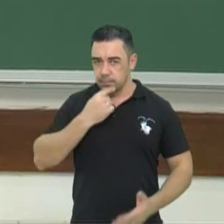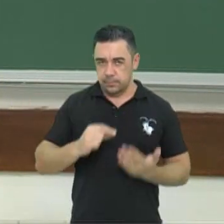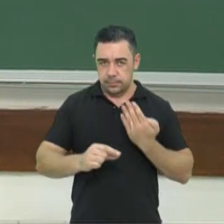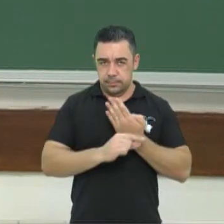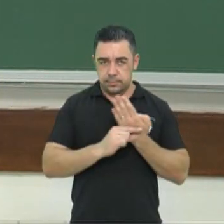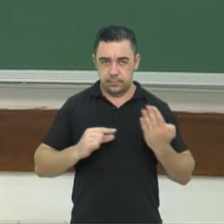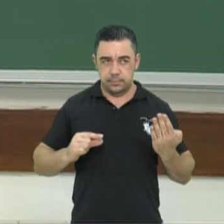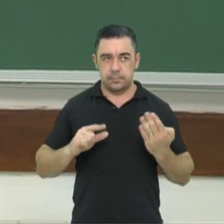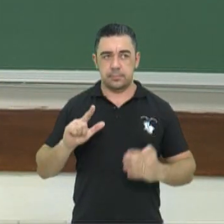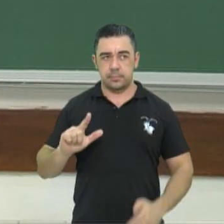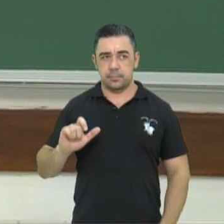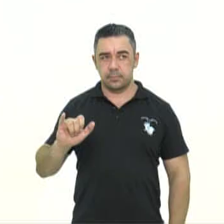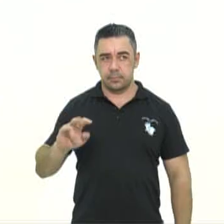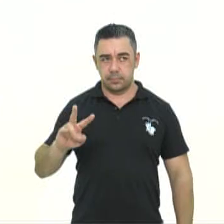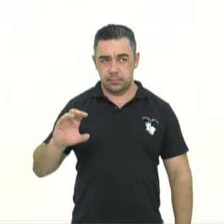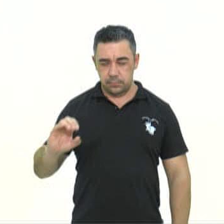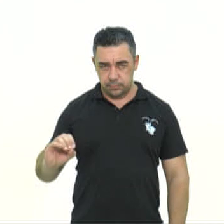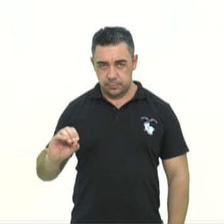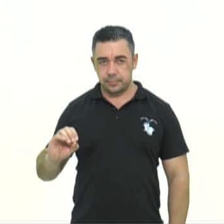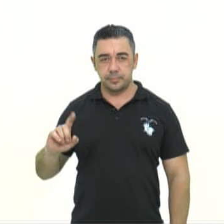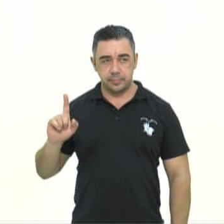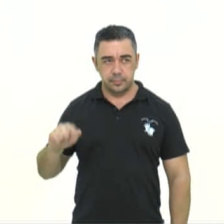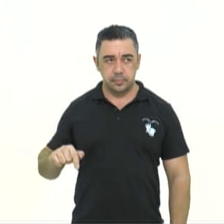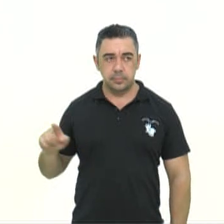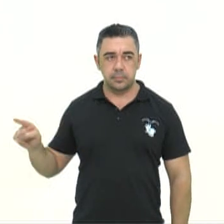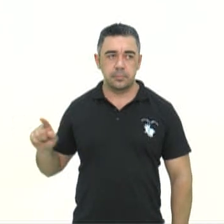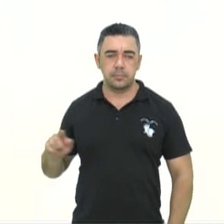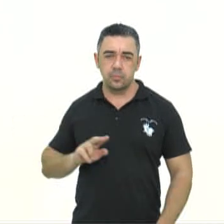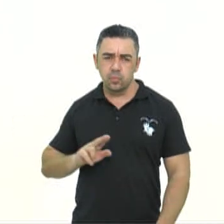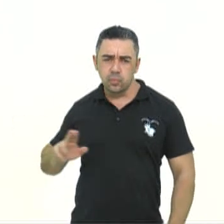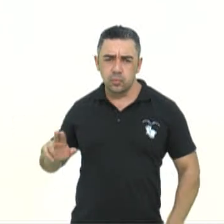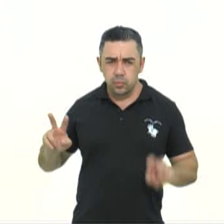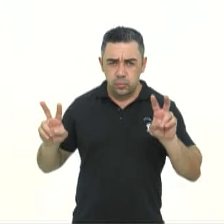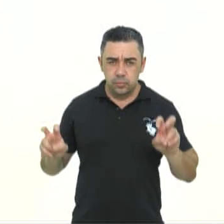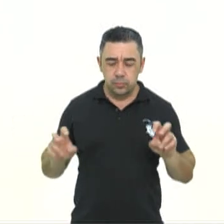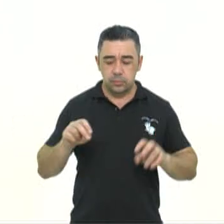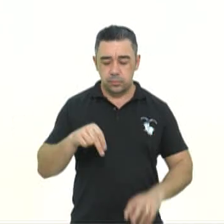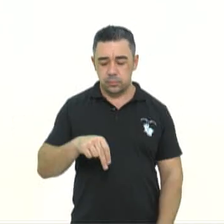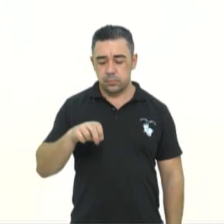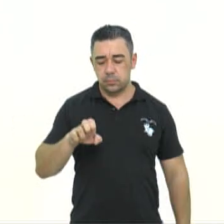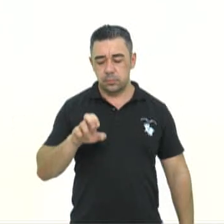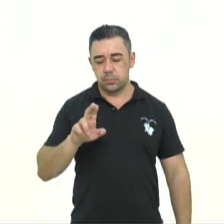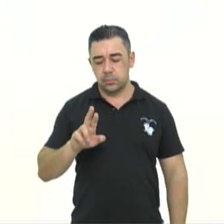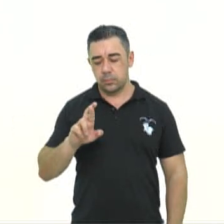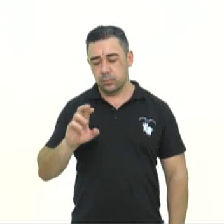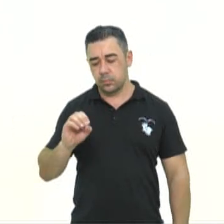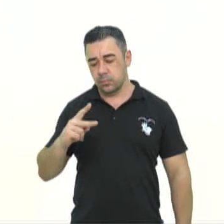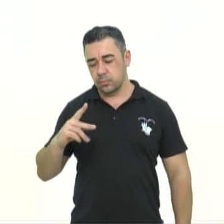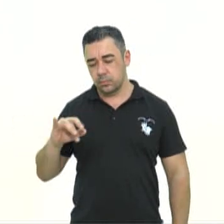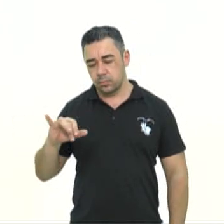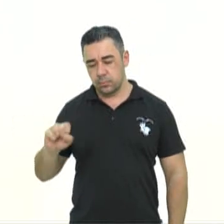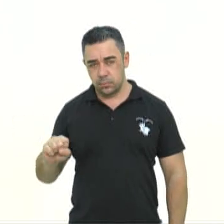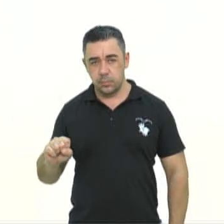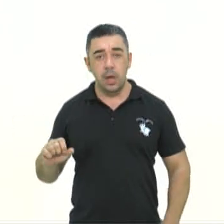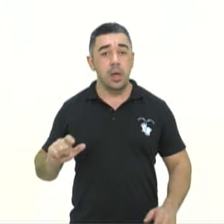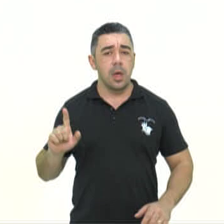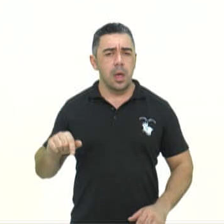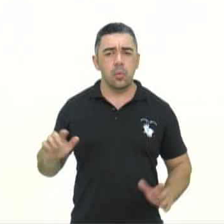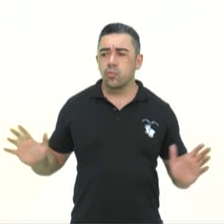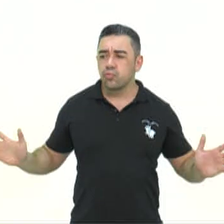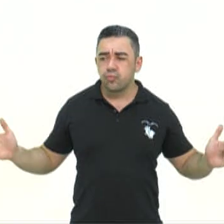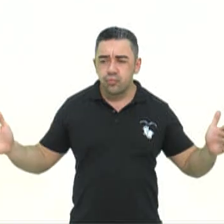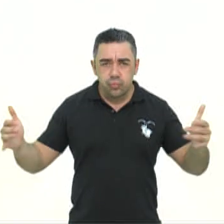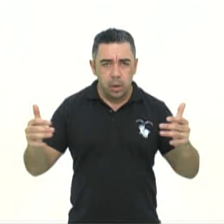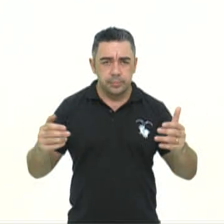dele, que ele intitulou Neurópolis, qual será, né, o objetivo principal? Alternativa A, juntar músicos de orquestras